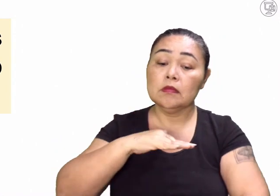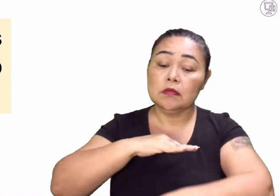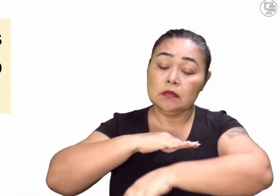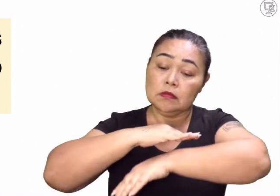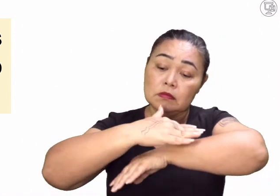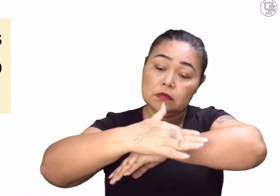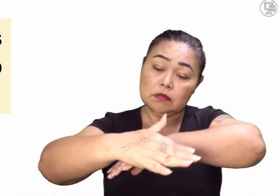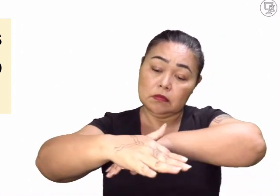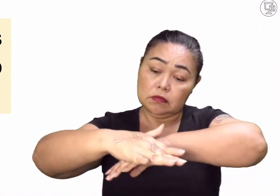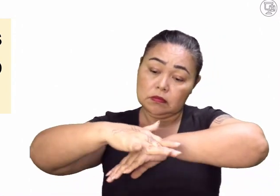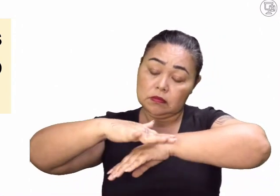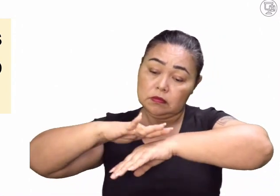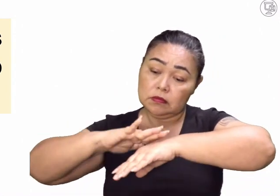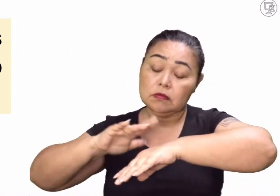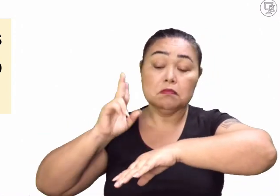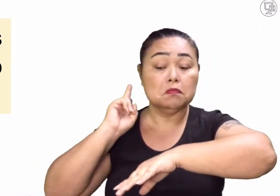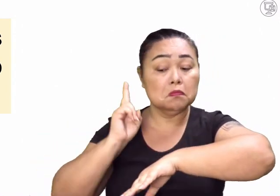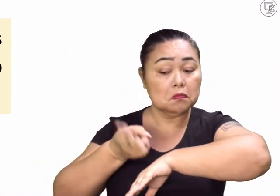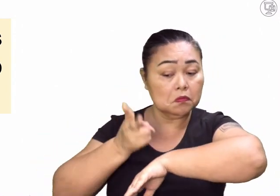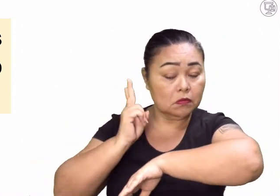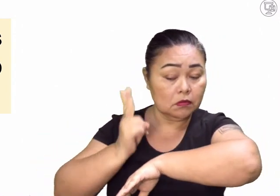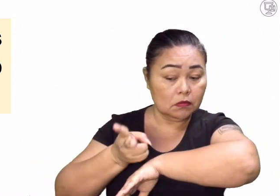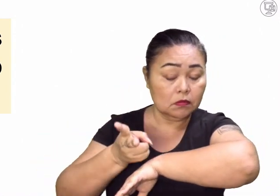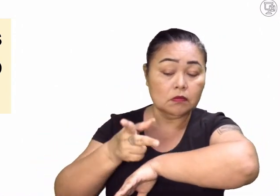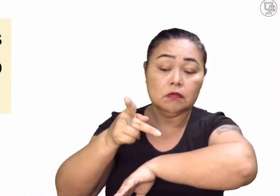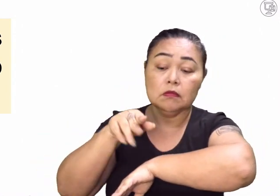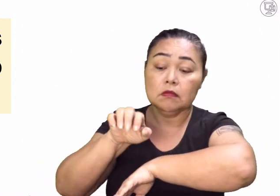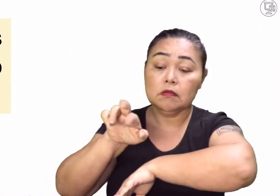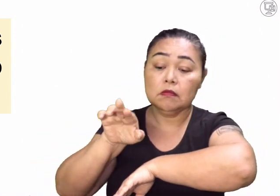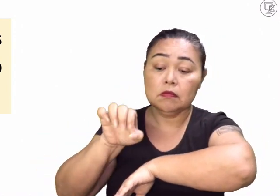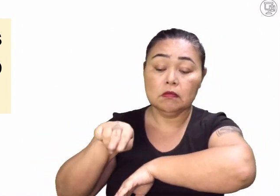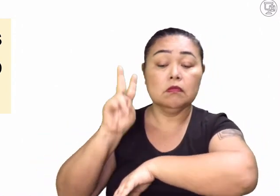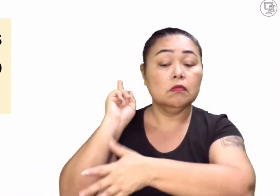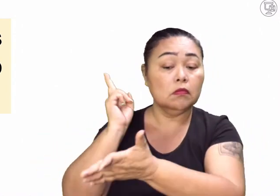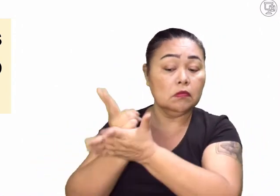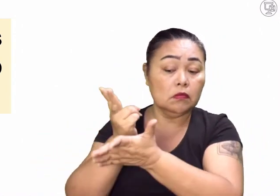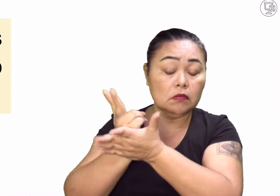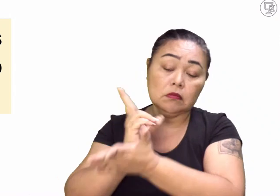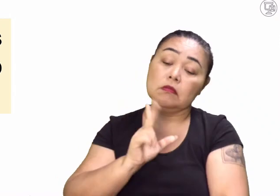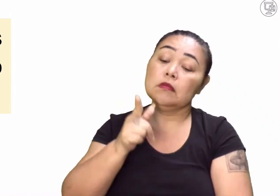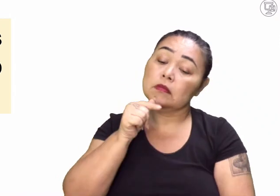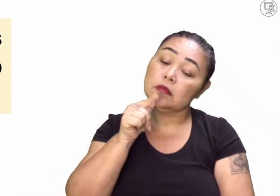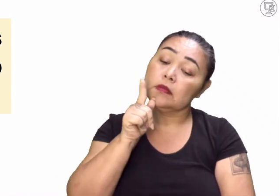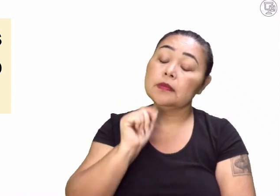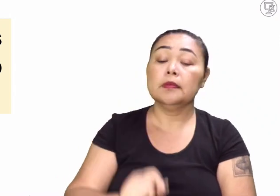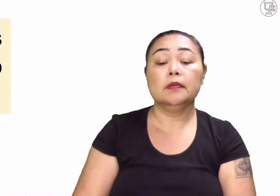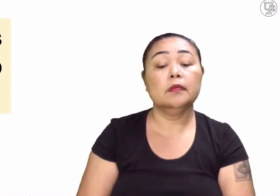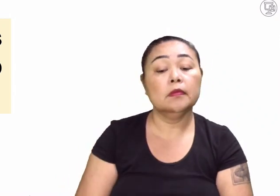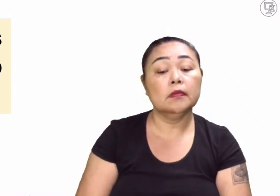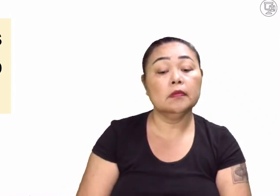de água. E eles também são perenes.